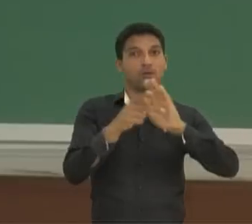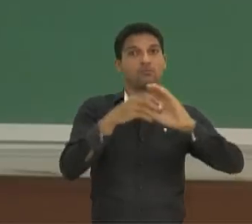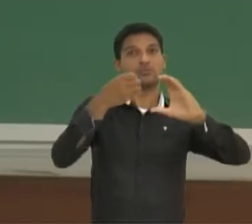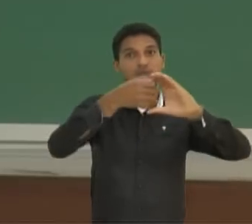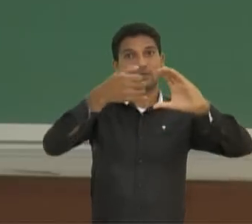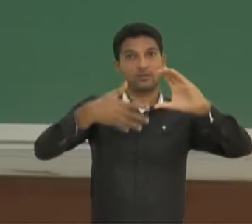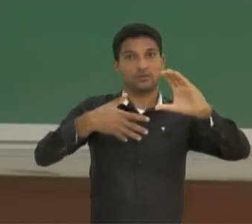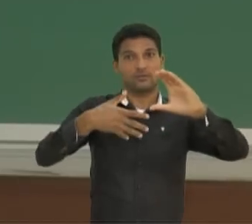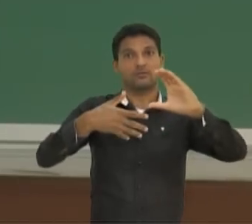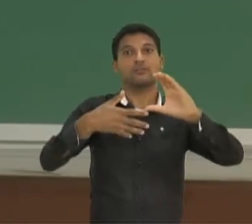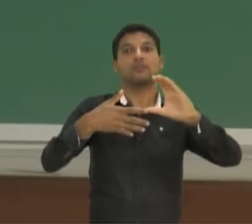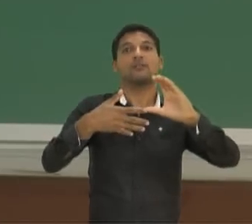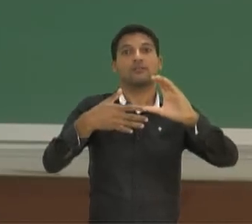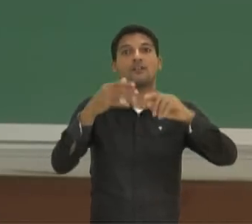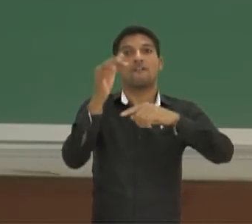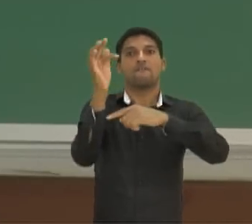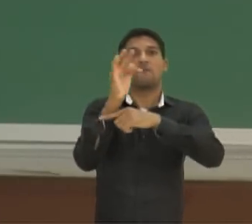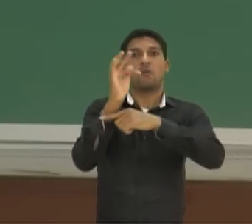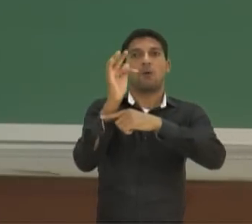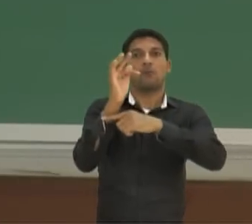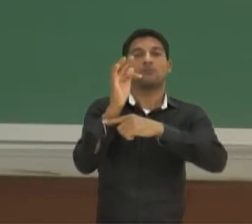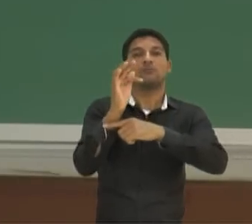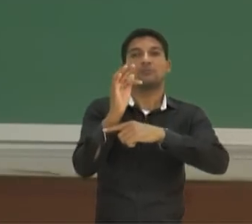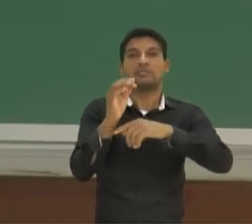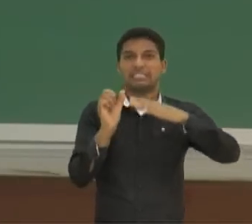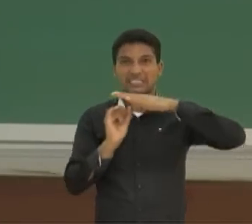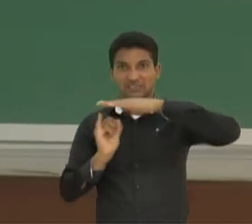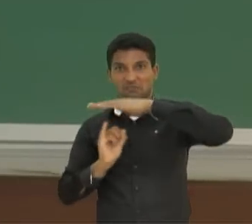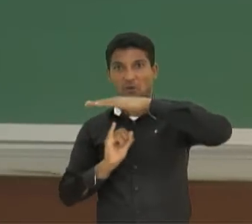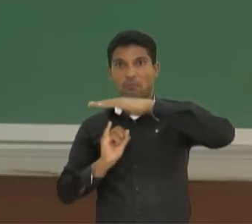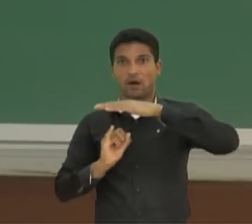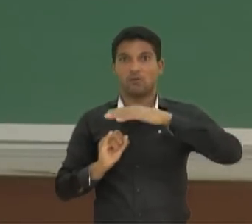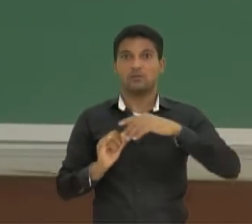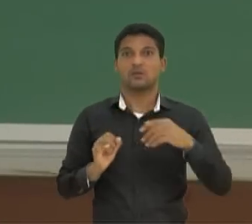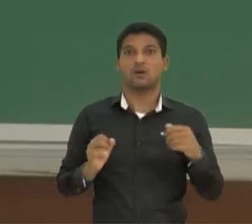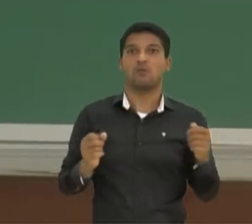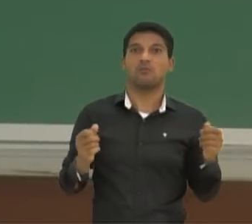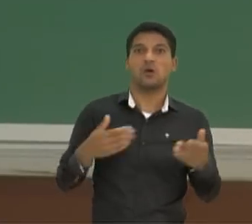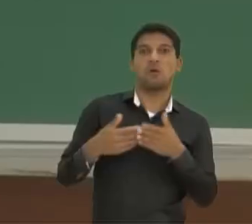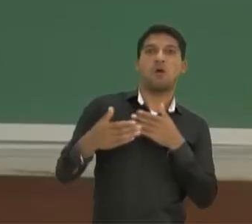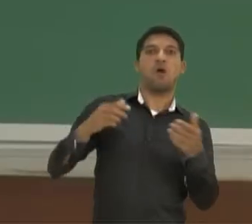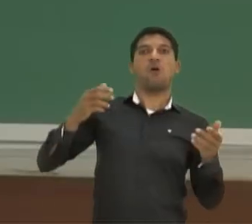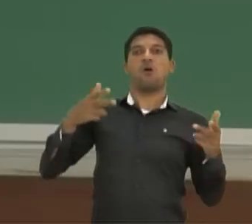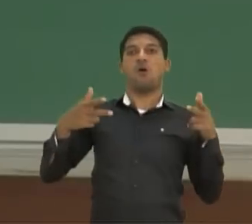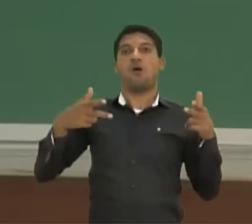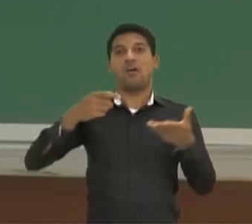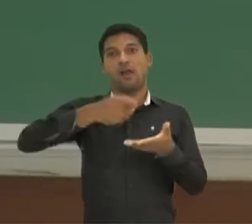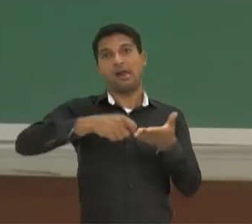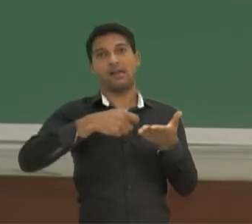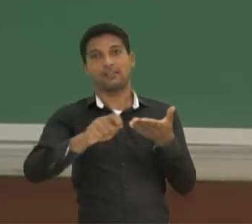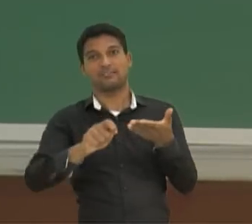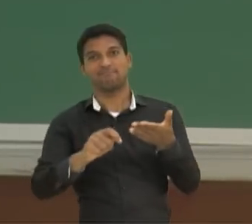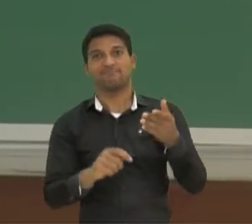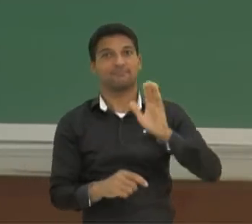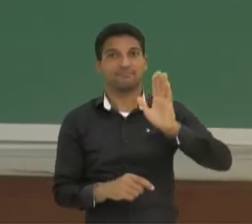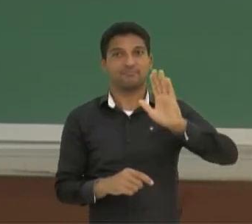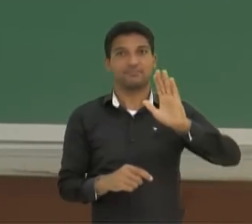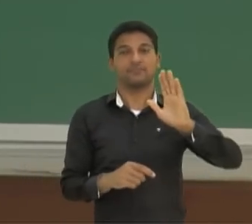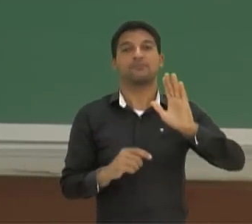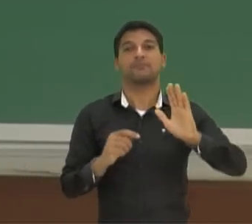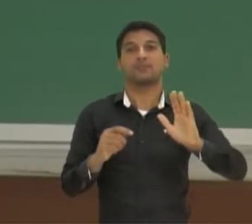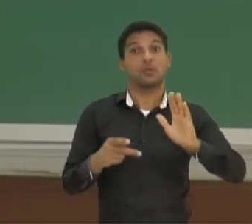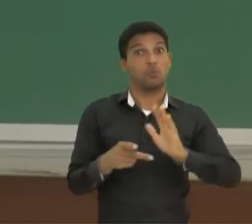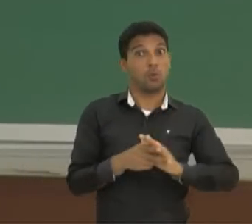formalidade, né? Não tem nada de informal, de espontâneo, né? Não é uma carta que eu estou escrevendo para minha melhor amiga, estou escrevendo para